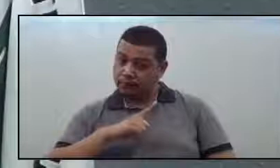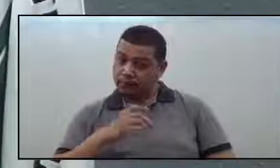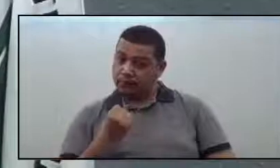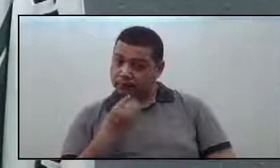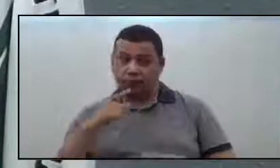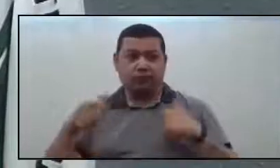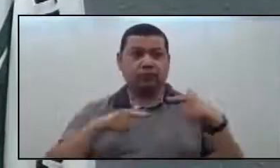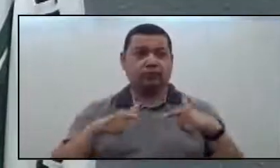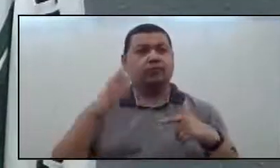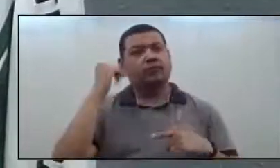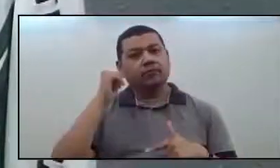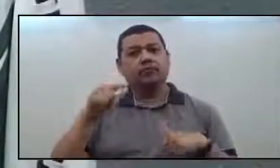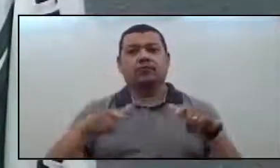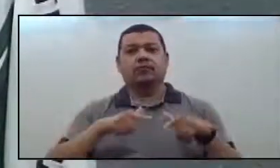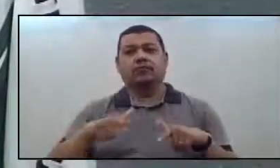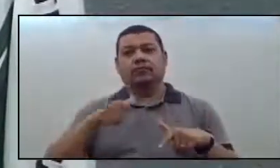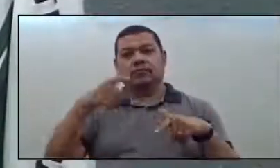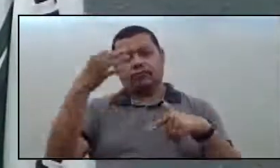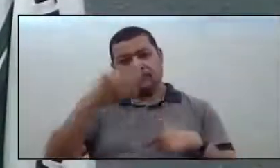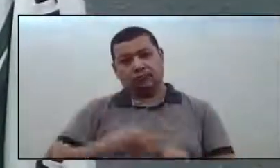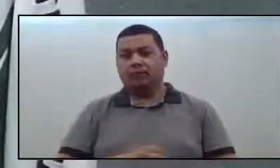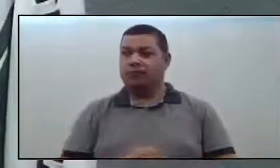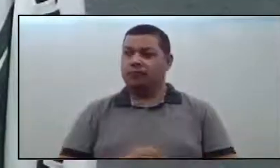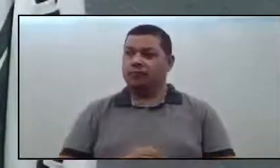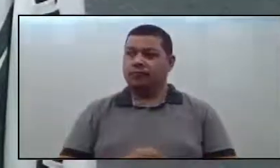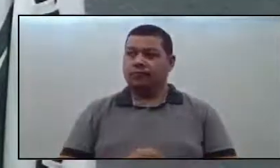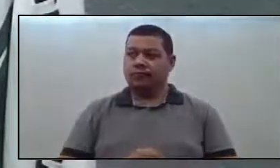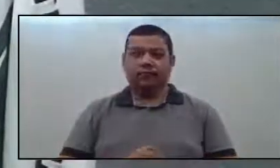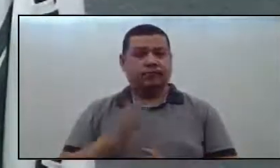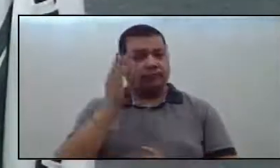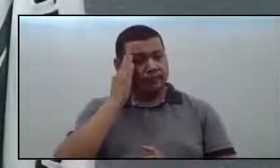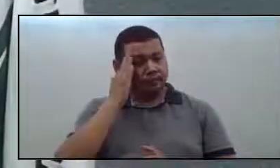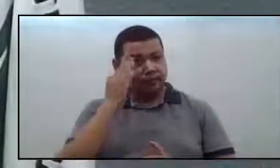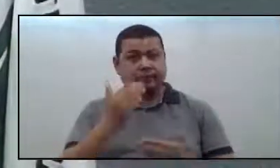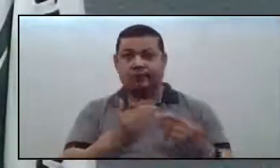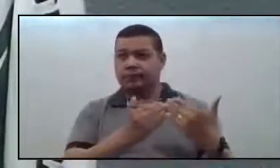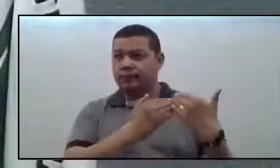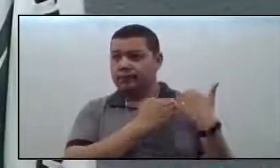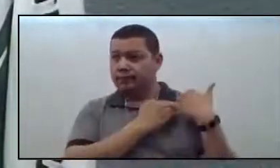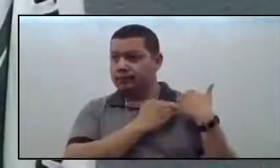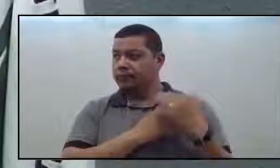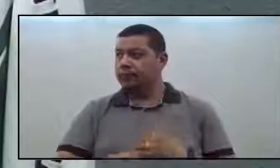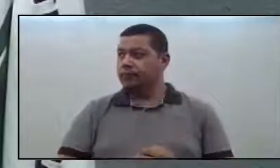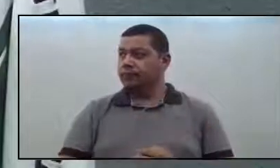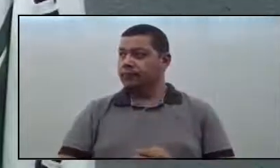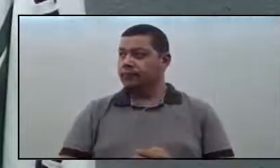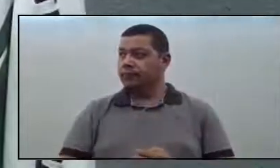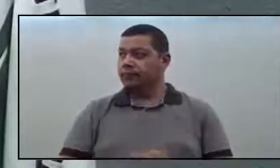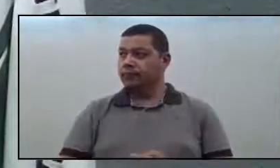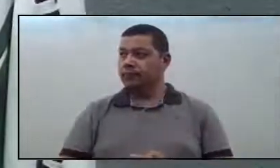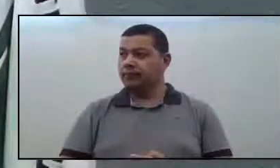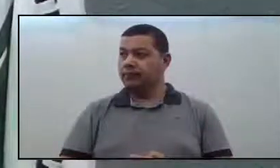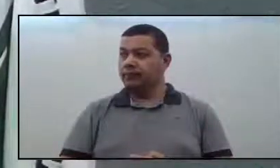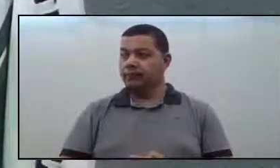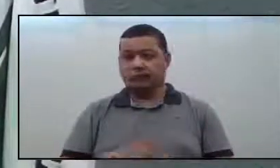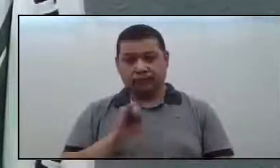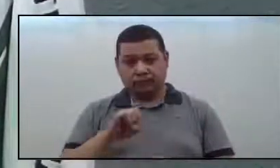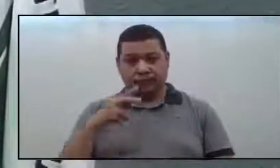um sabe onde a água bate na bunda para poder nadar. Então, se vereador